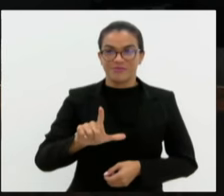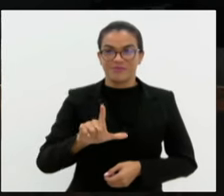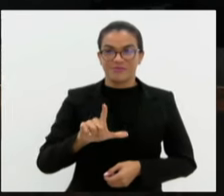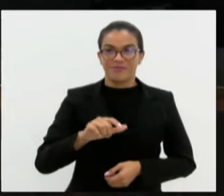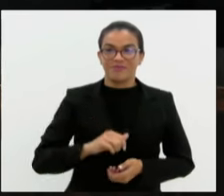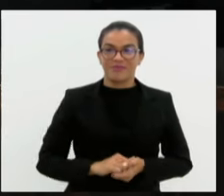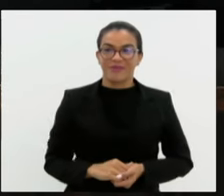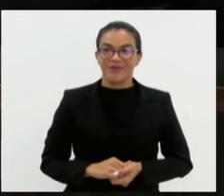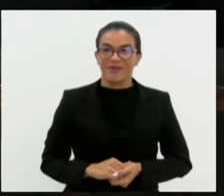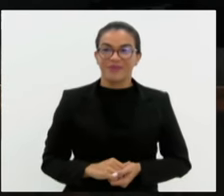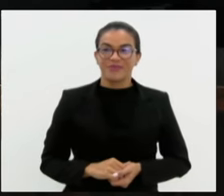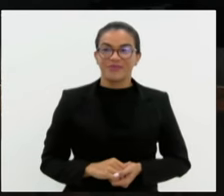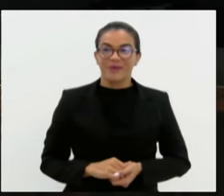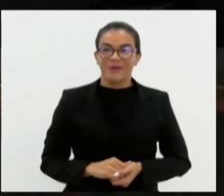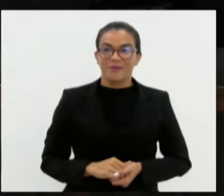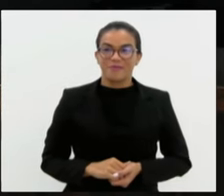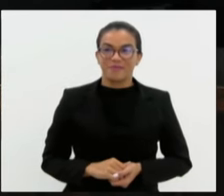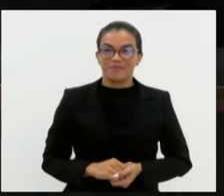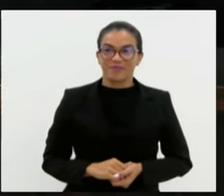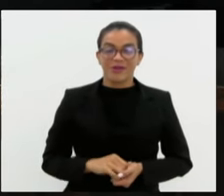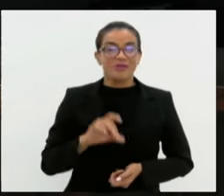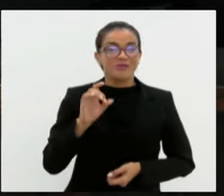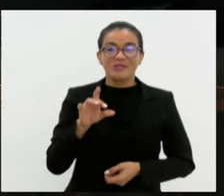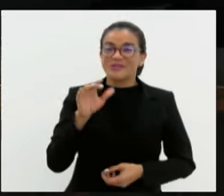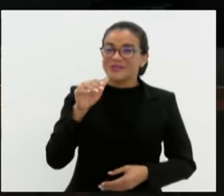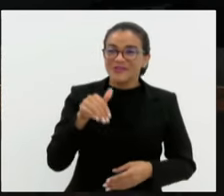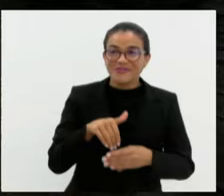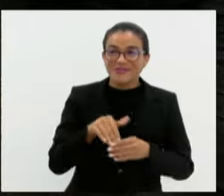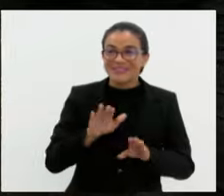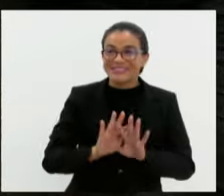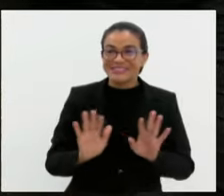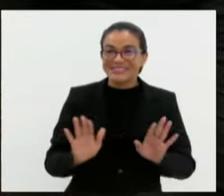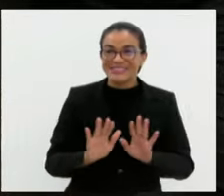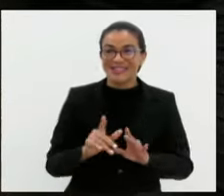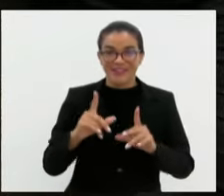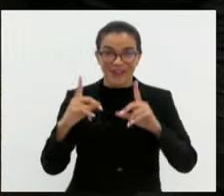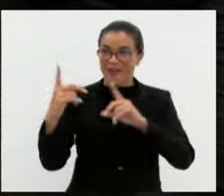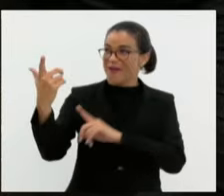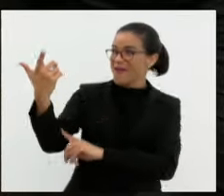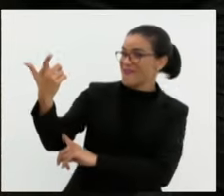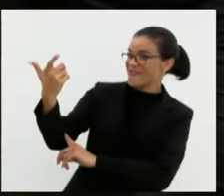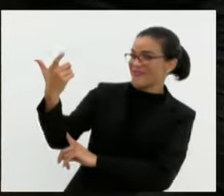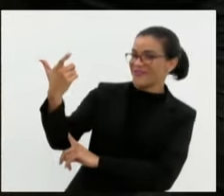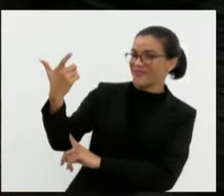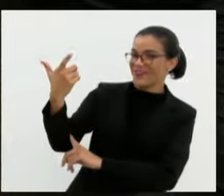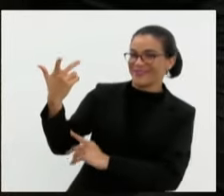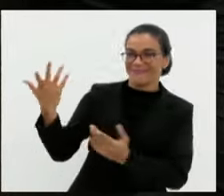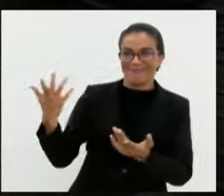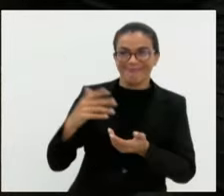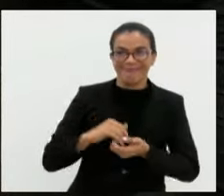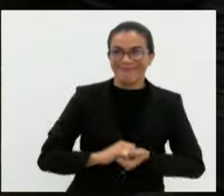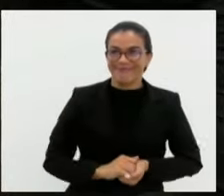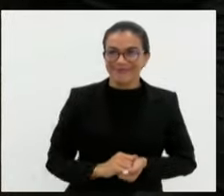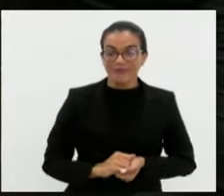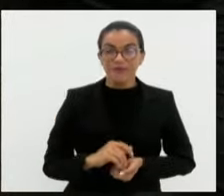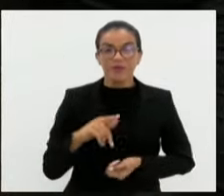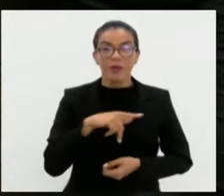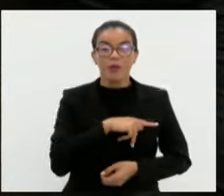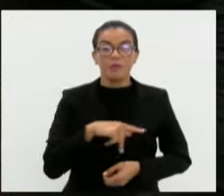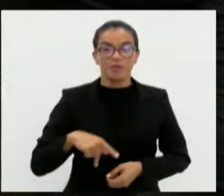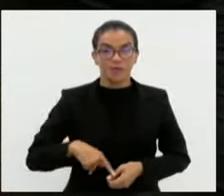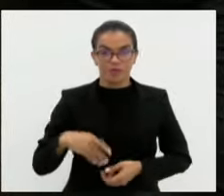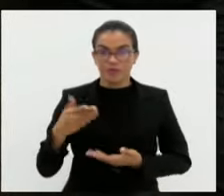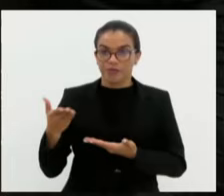Eu já ia interpelar para só votar. Ele queria tirar foto. Por favor, deputado Samuel. Senhor presidente, senhoras e